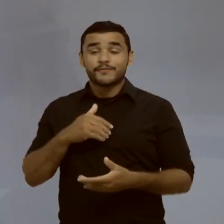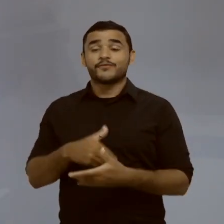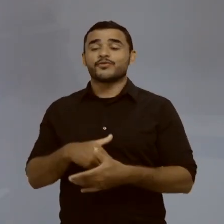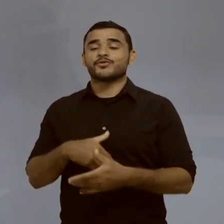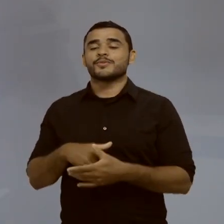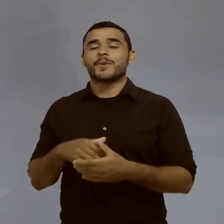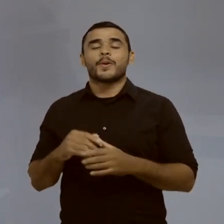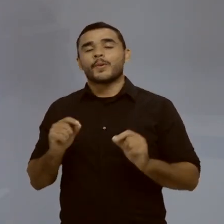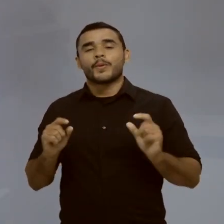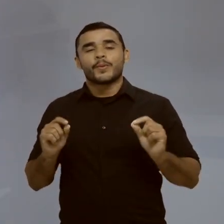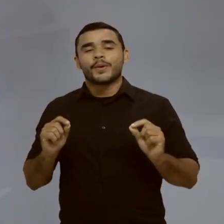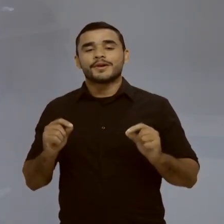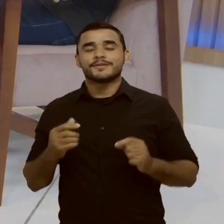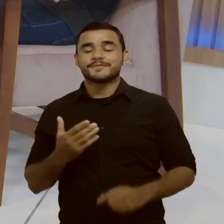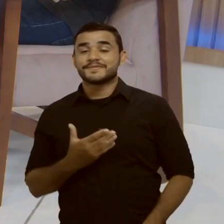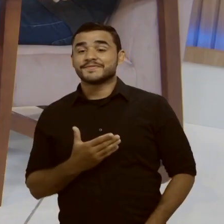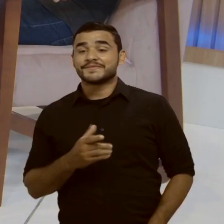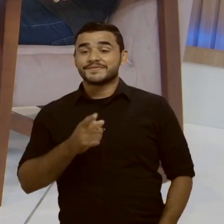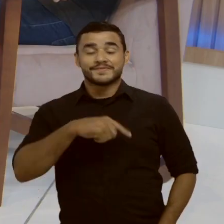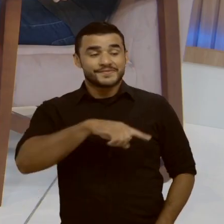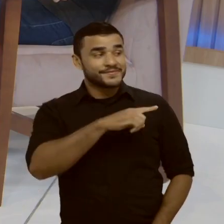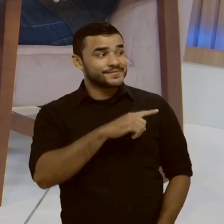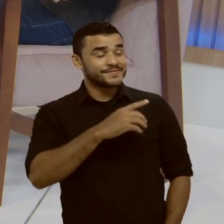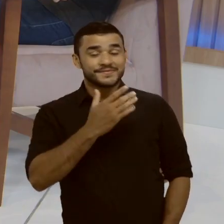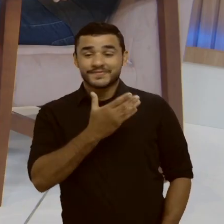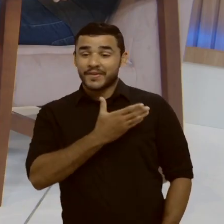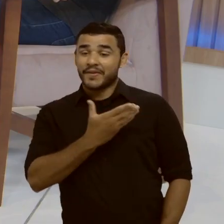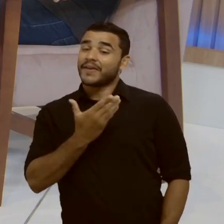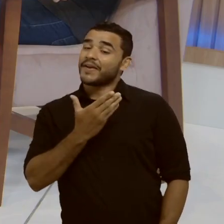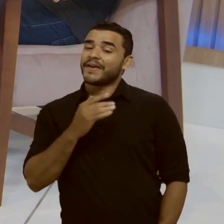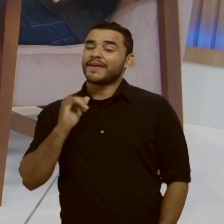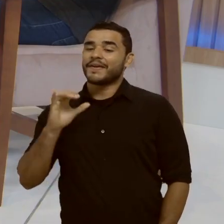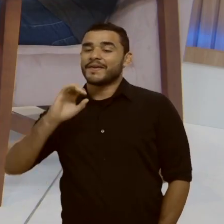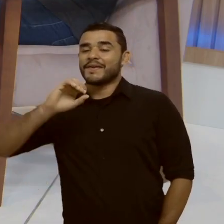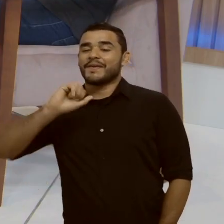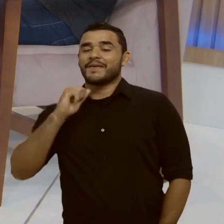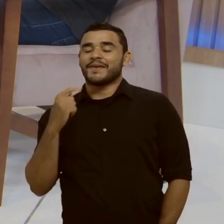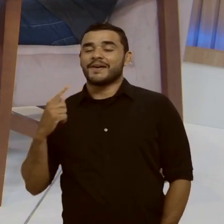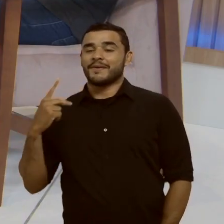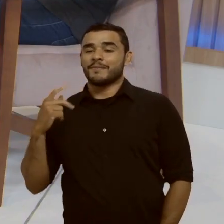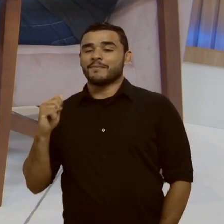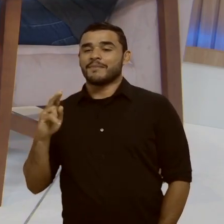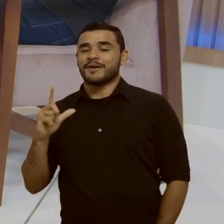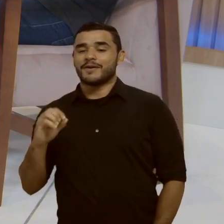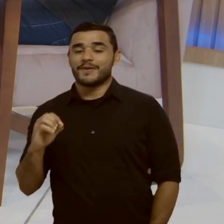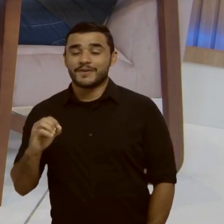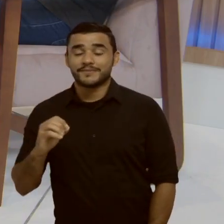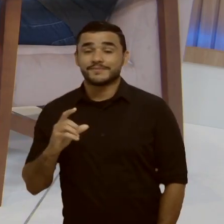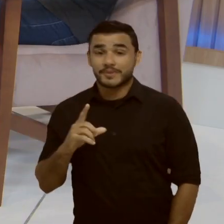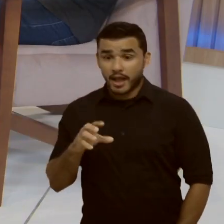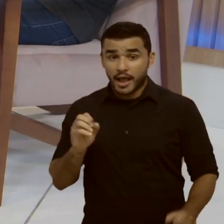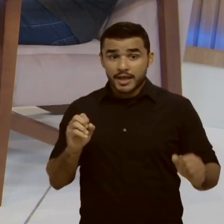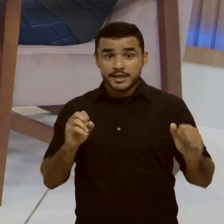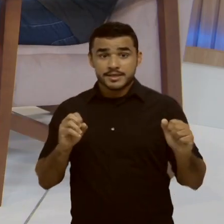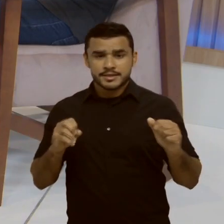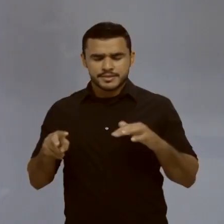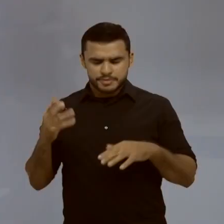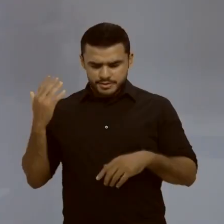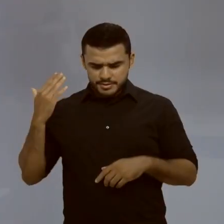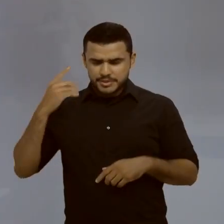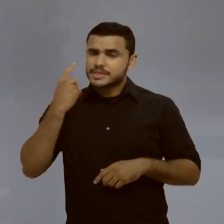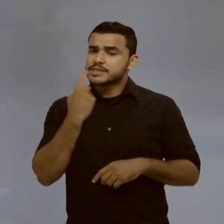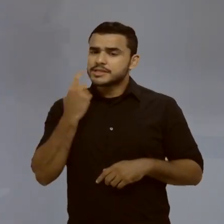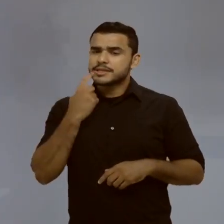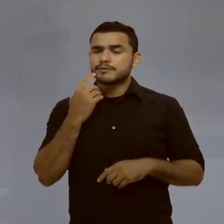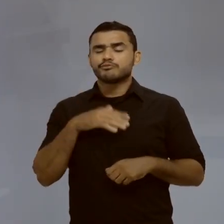mundo do futebol com o João Paulo Quintela, que já está aqui. E aí, rapaz, semana passada, né, na sexta, a gente estava